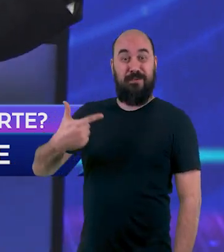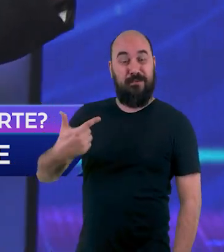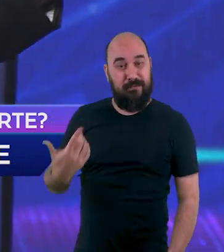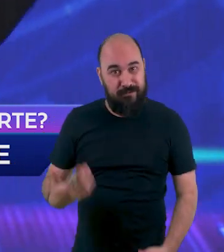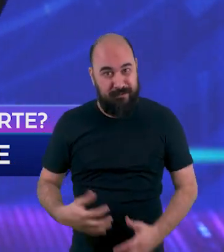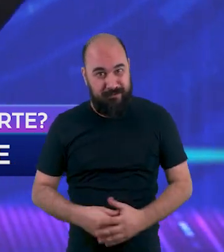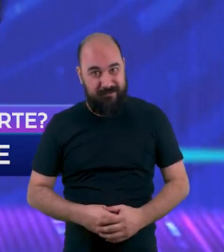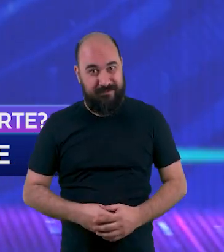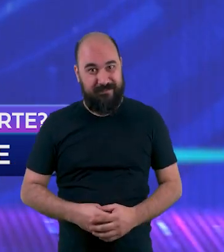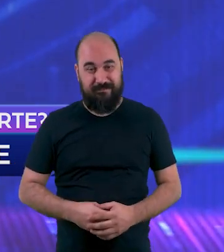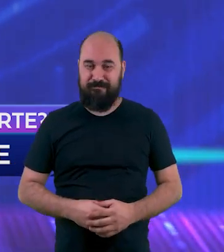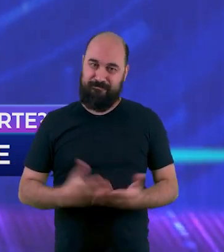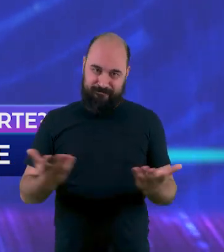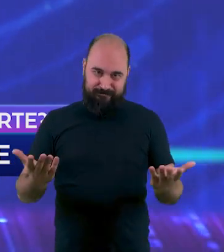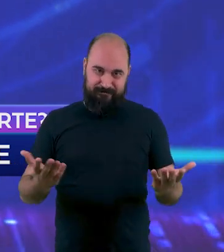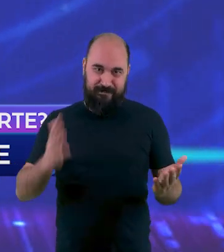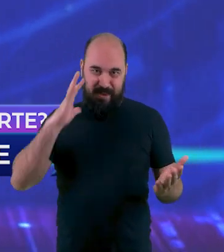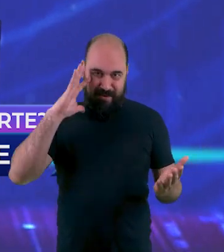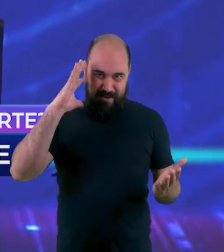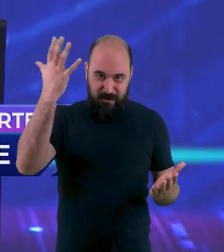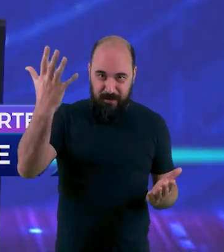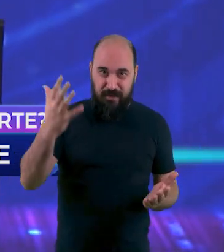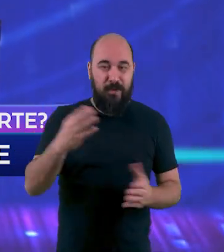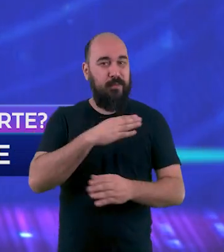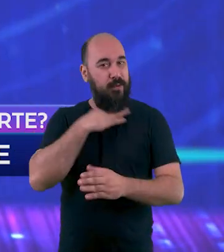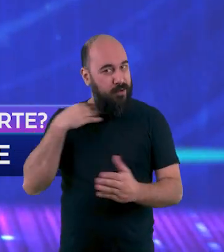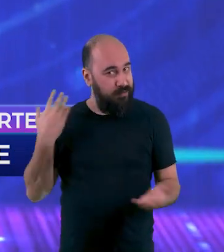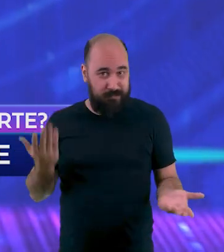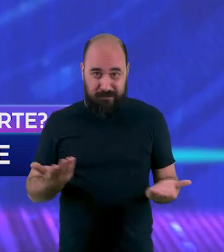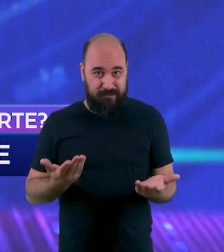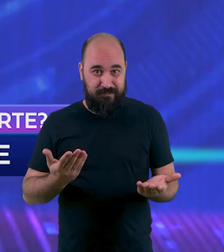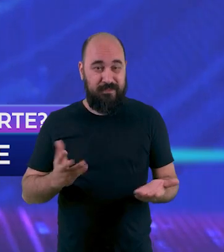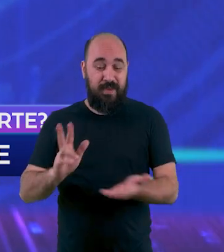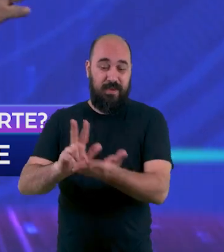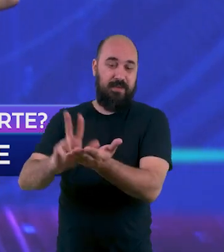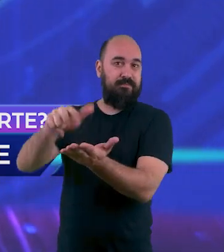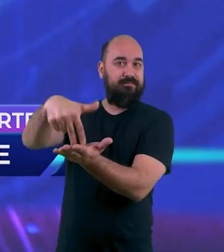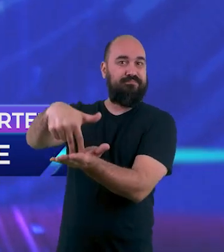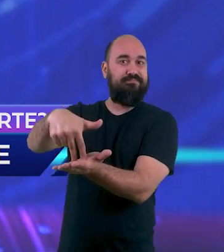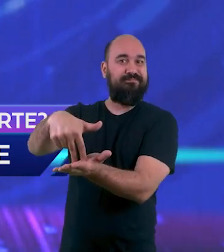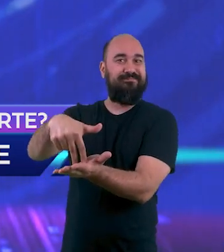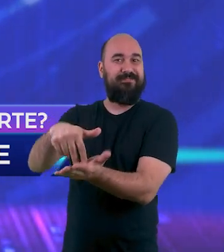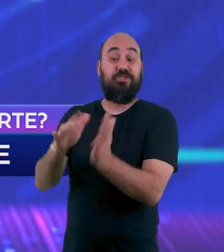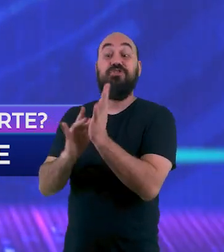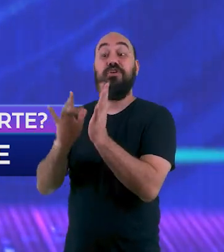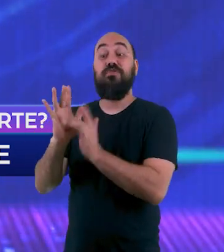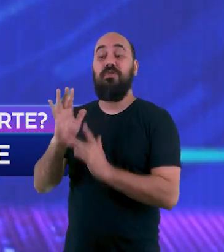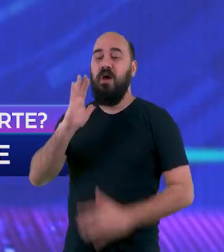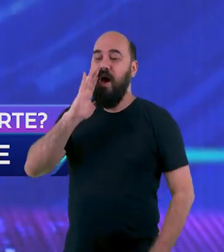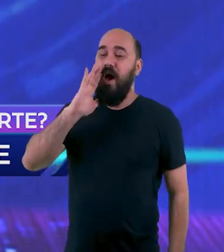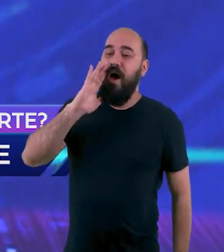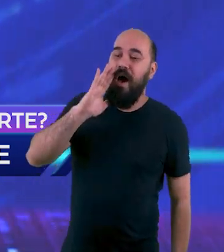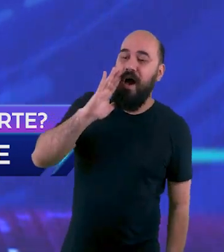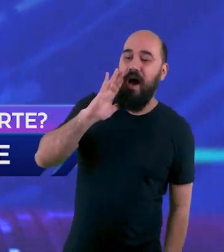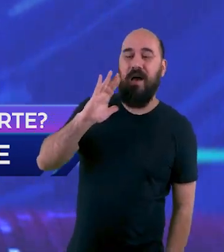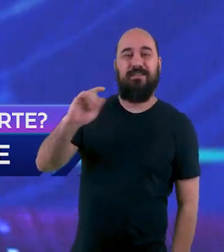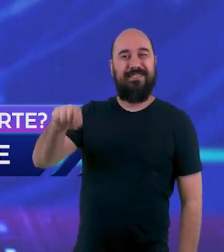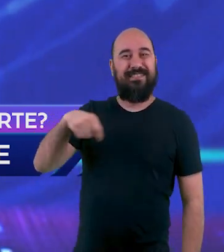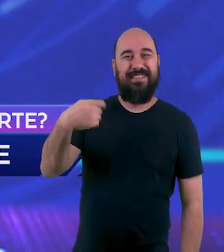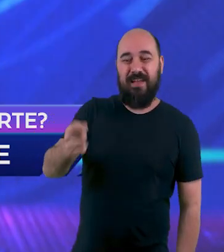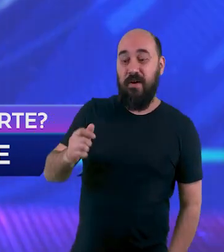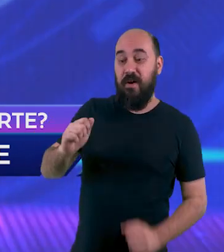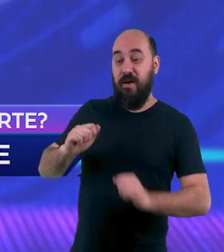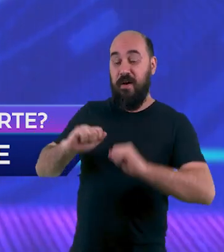Essa é a solução para o problema da morte. Ressurreição. Os mortos estão descansando